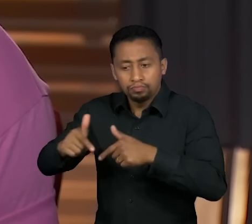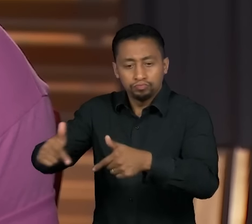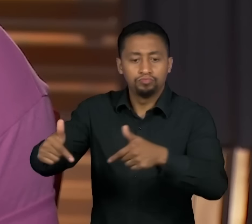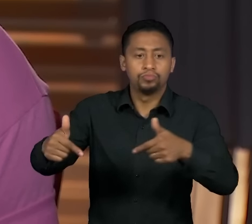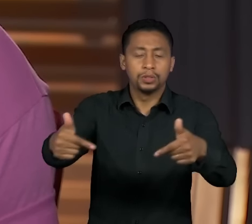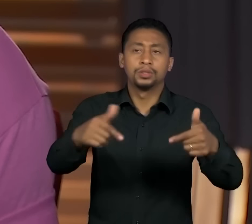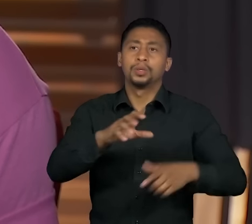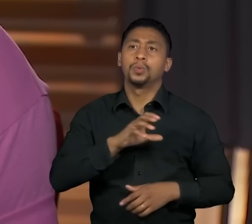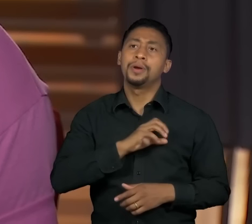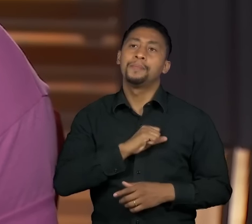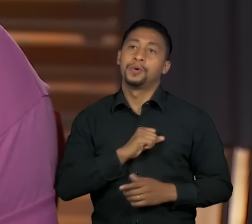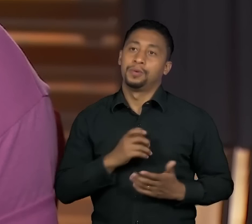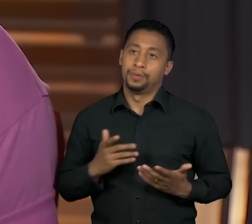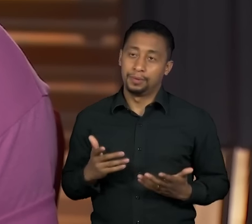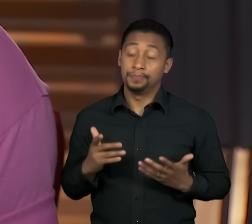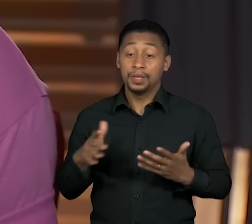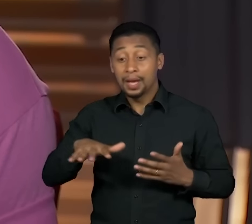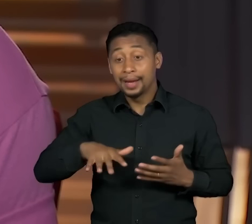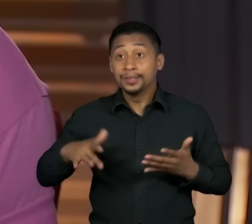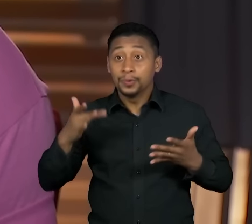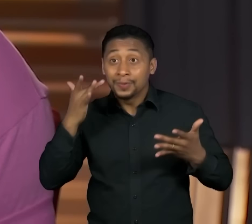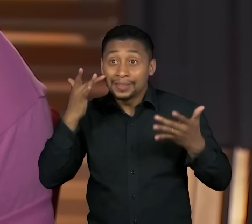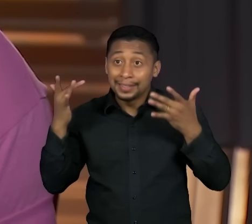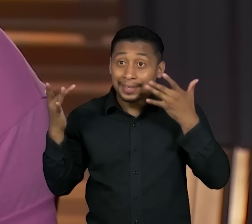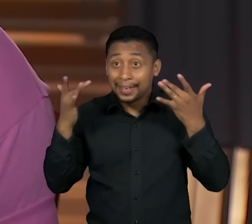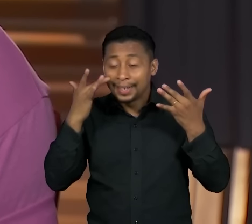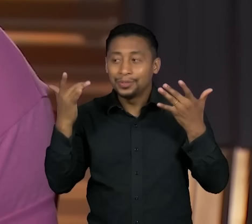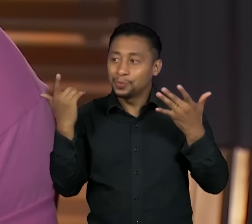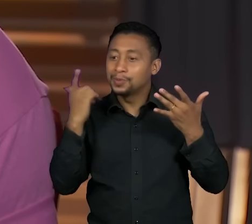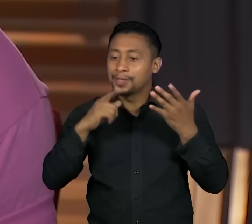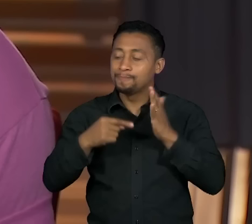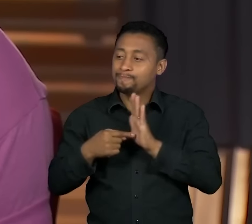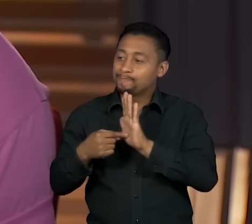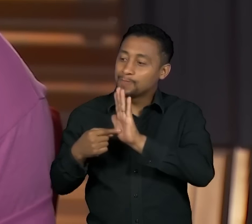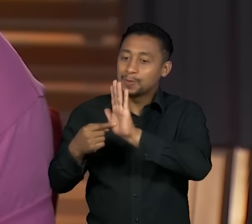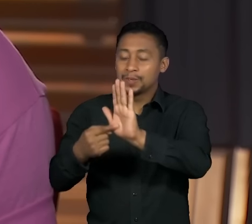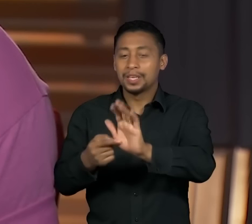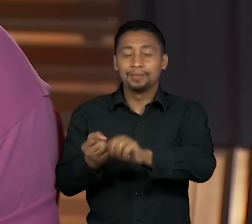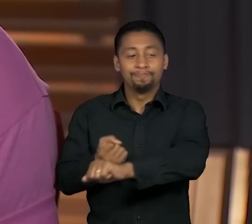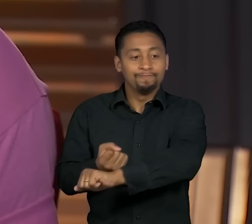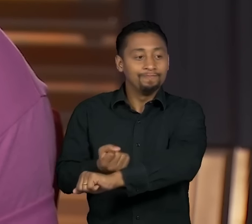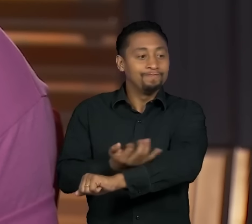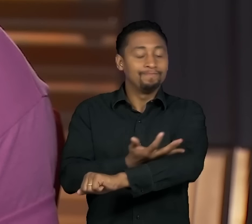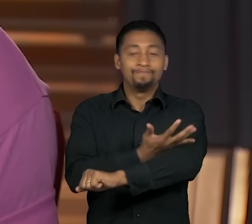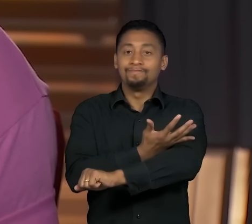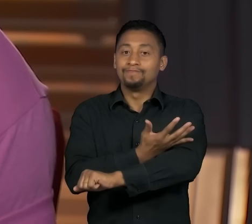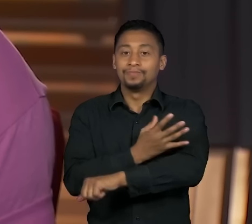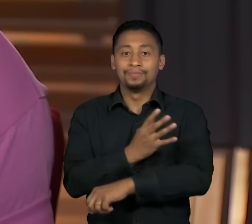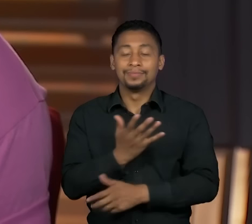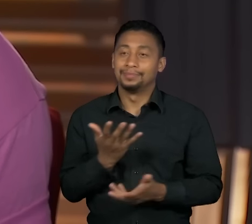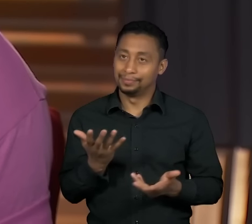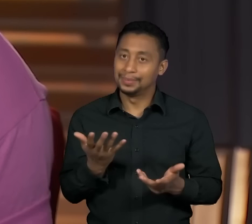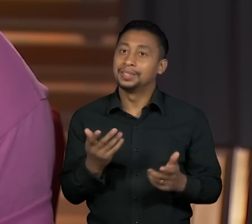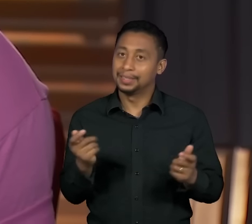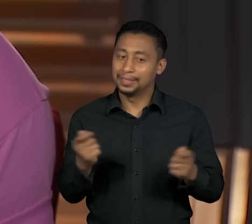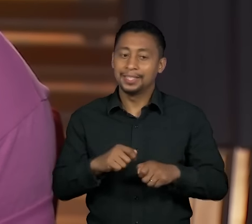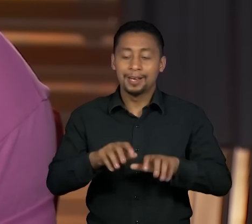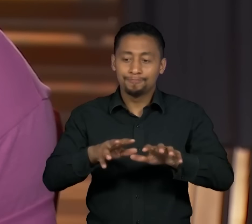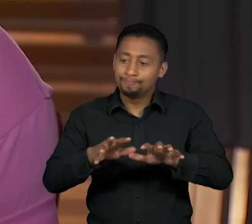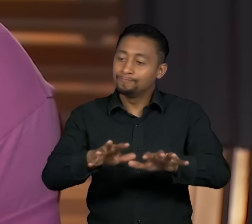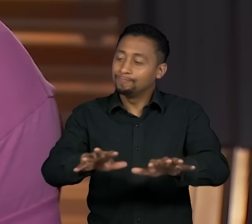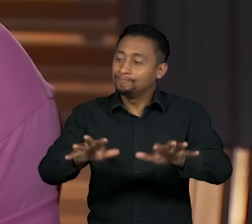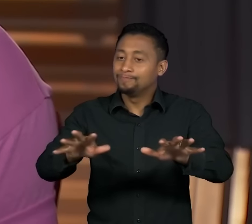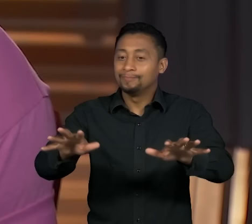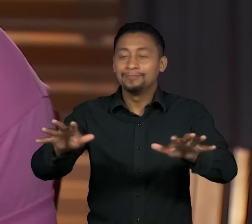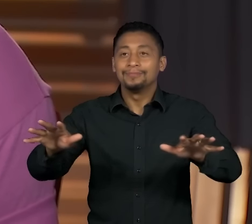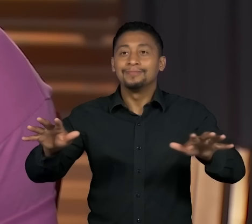tem isso que as pessoas conseguem transmitir um sentimento e quem está lendo sente. É uma